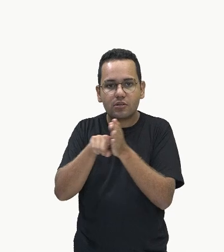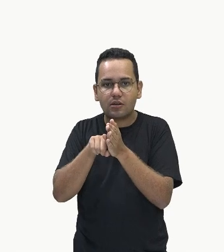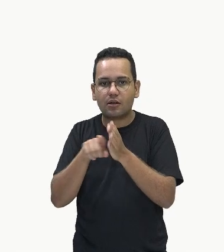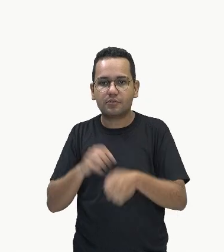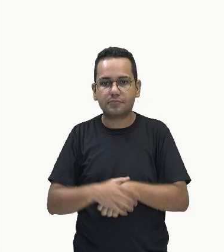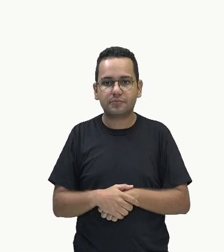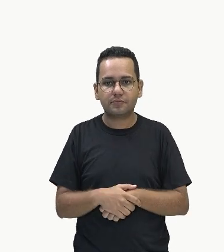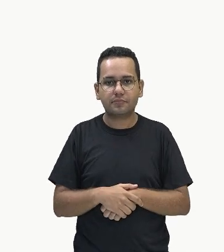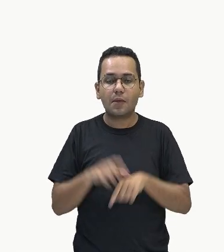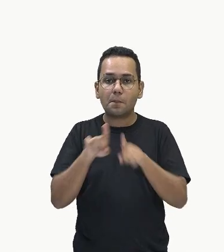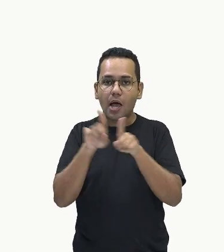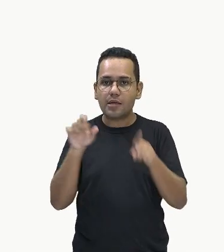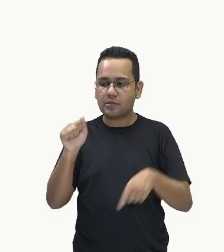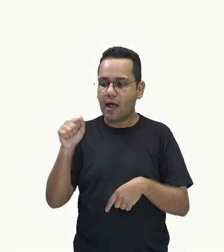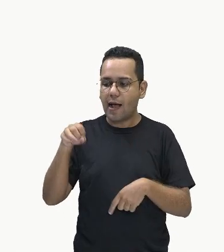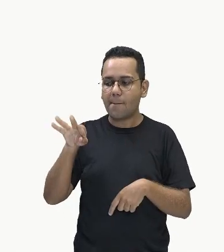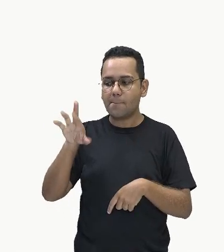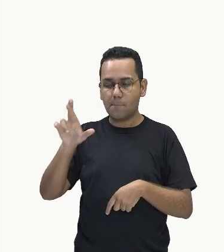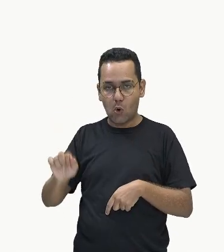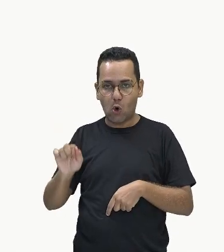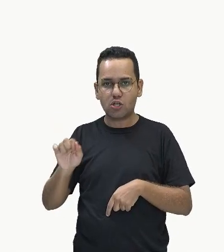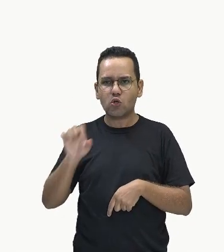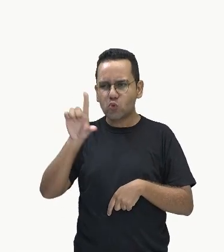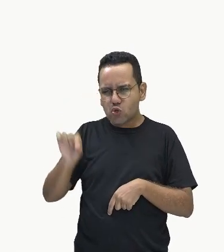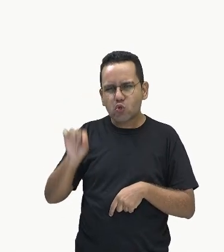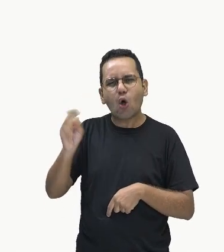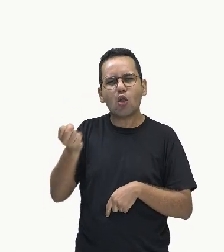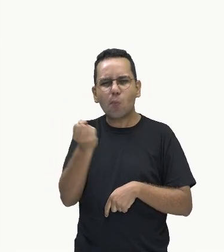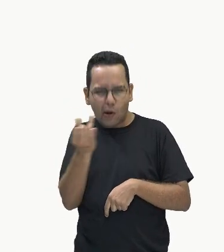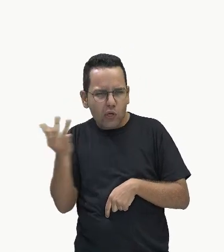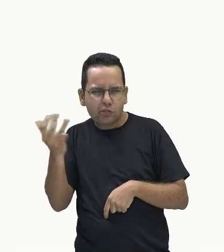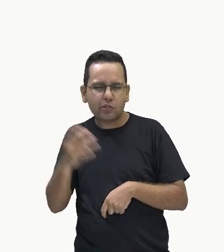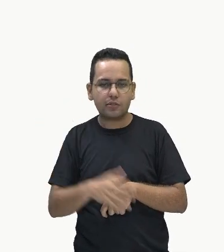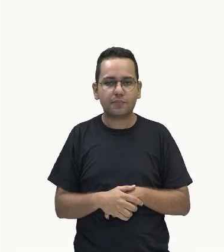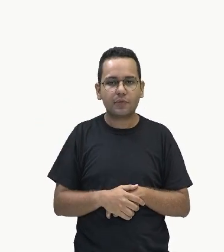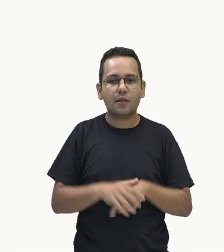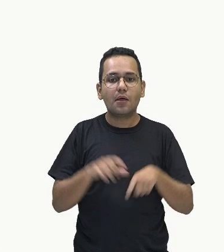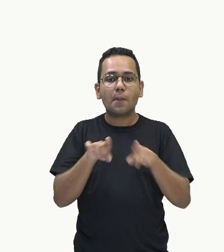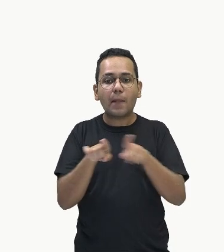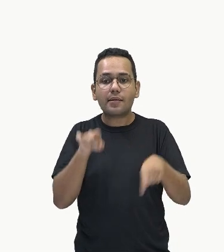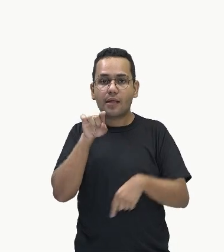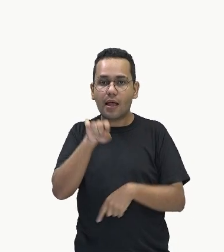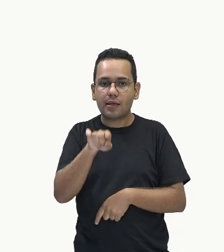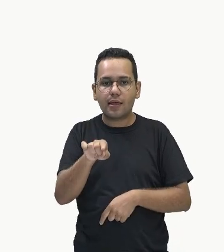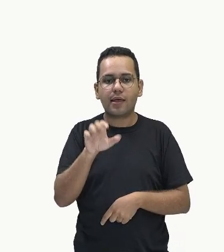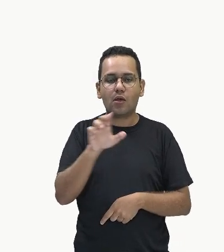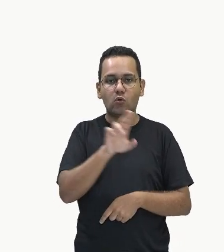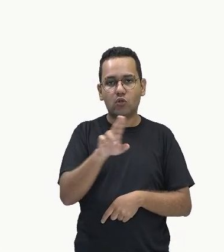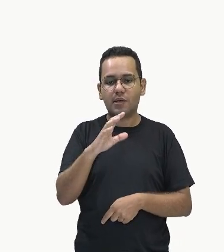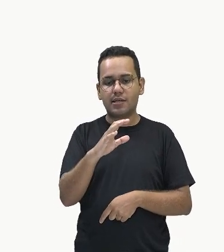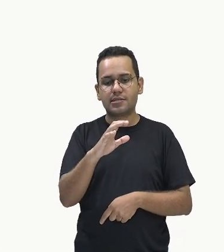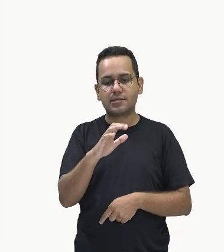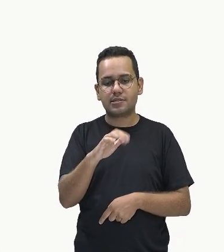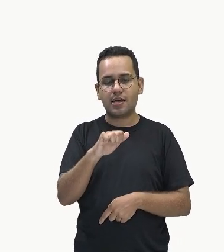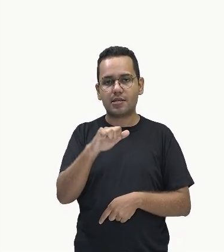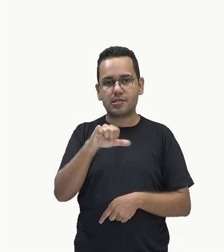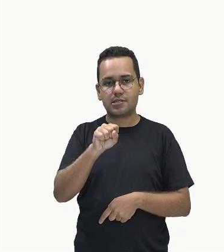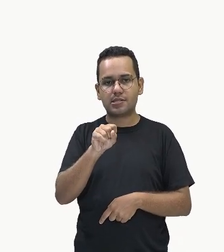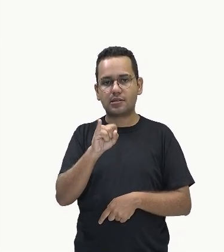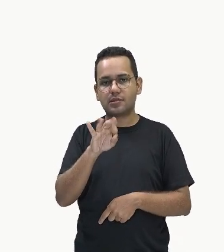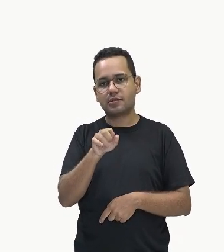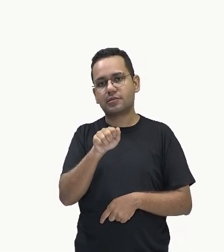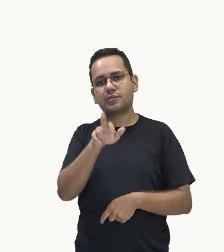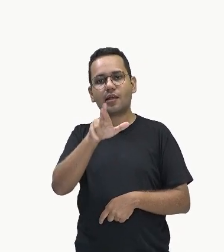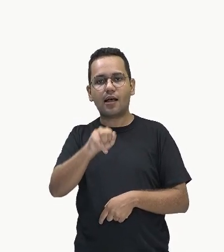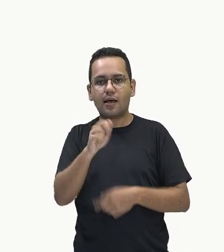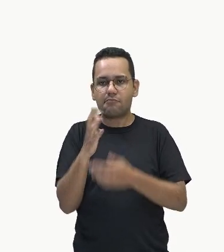parte da população. Esse tipo de pesquisa é chamada censitária. Quem que nunca ouviu falar aí na